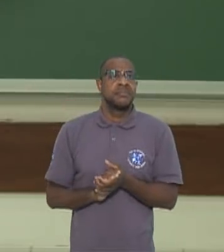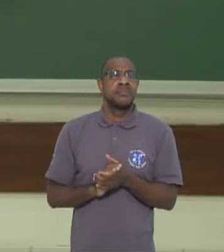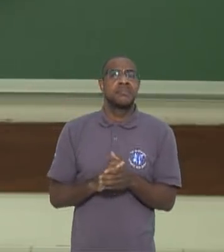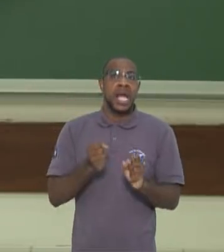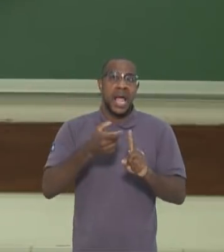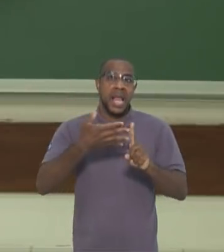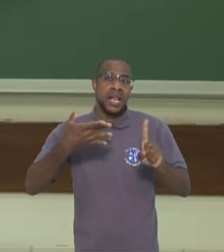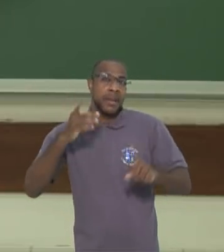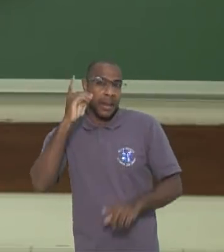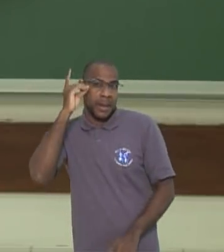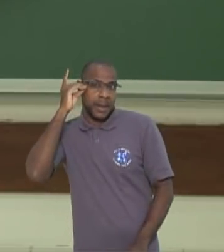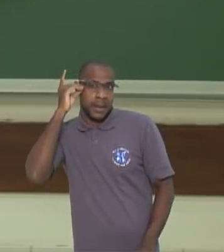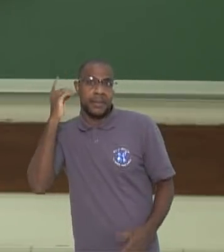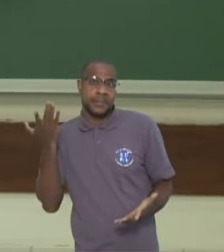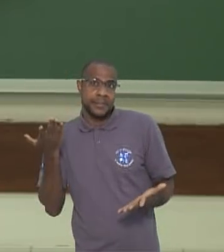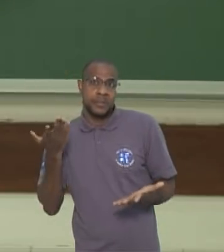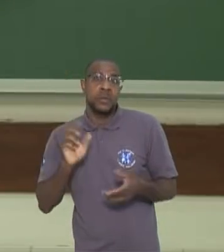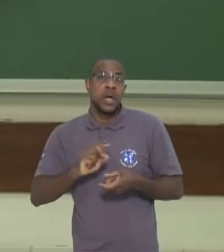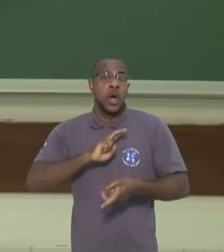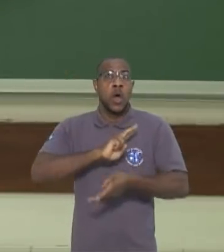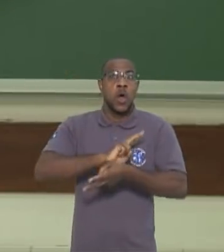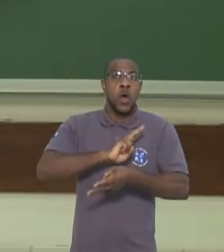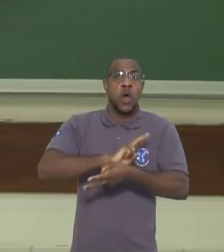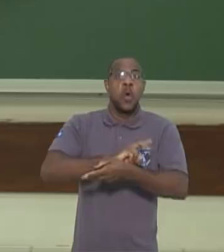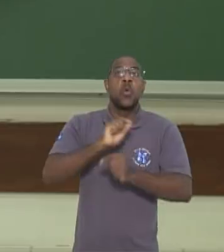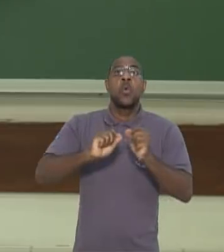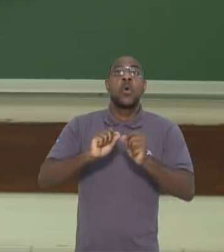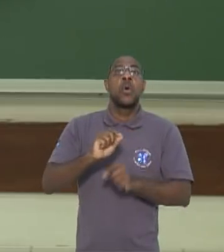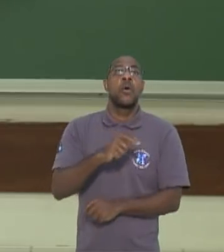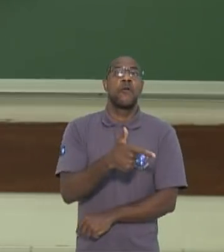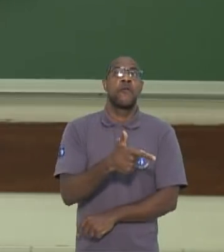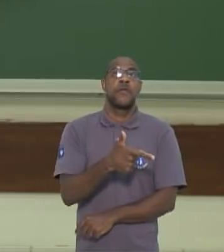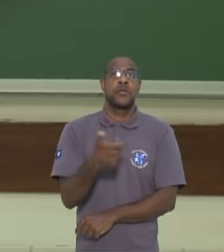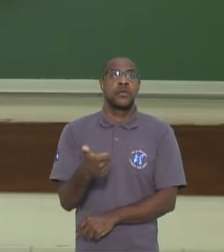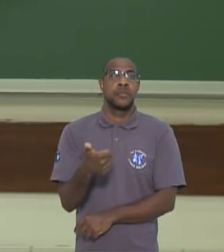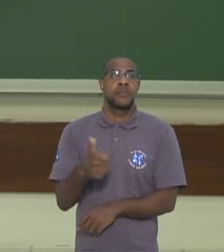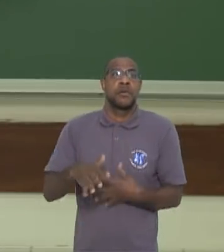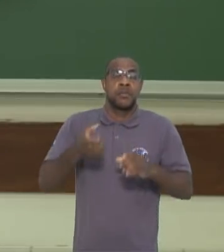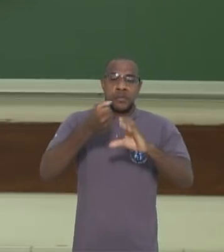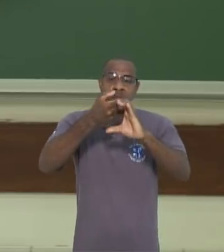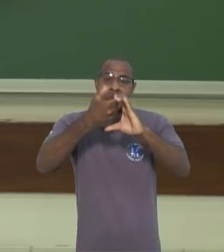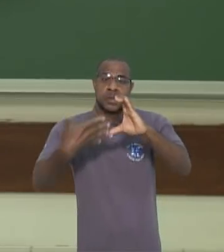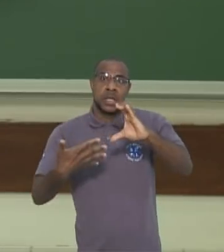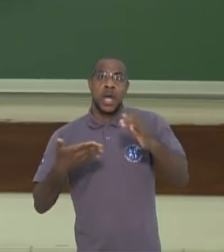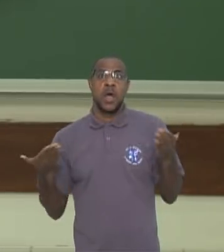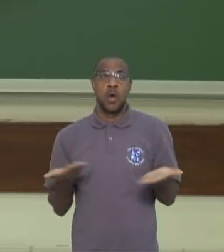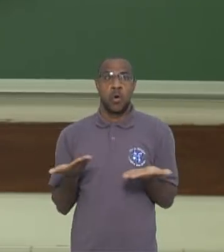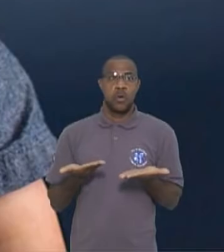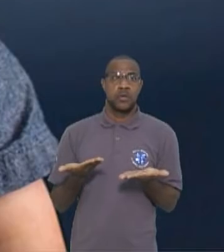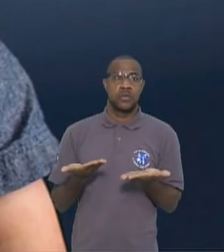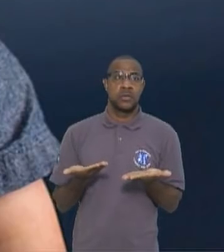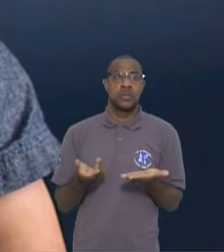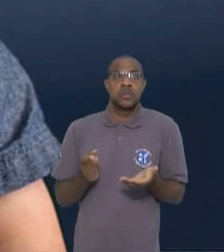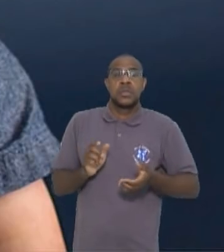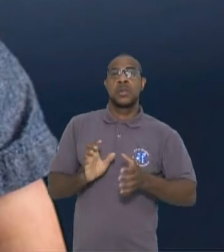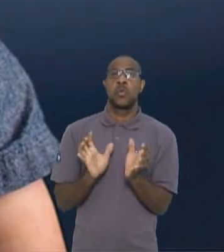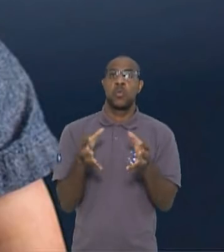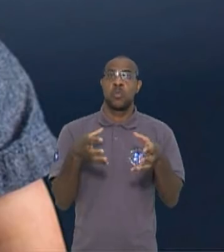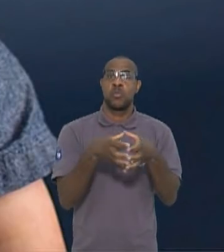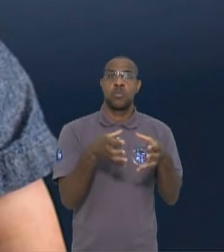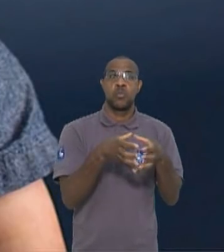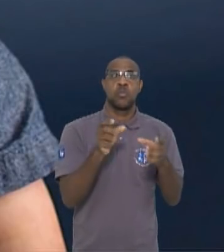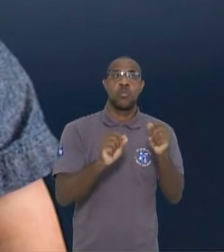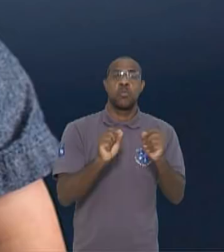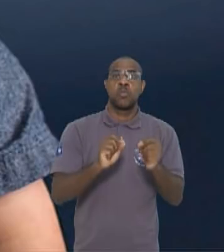é a trissomia do cromossomo 21. Então é isso que a gente vai estudar hoje, gente, as síndromes cromossômicas. A gente vai começar pela síndrome de Down, que é